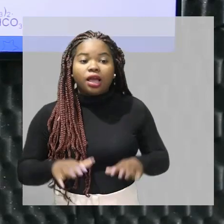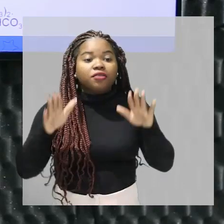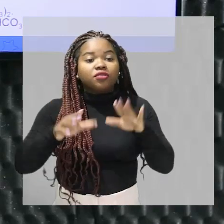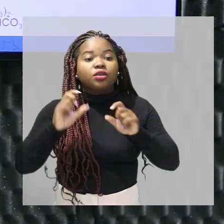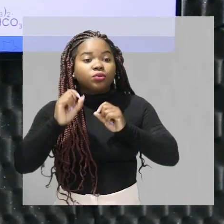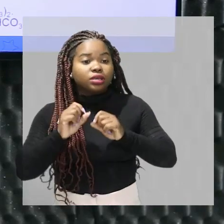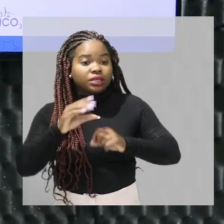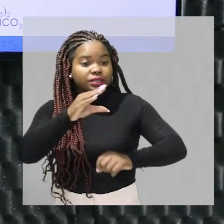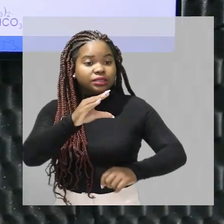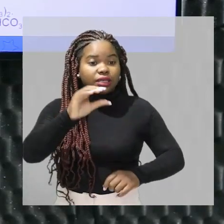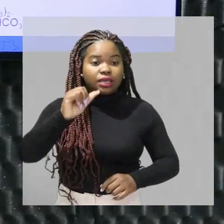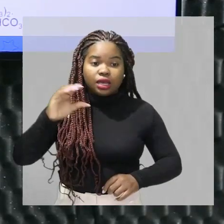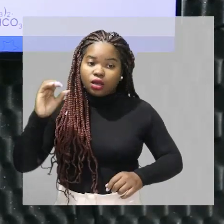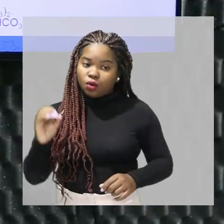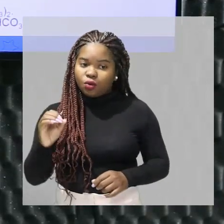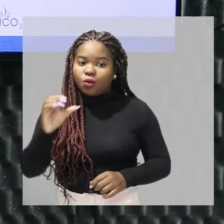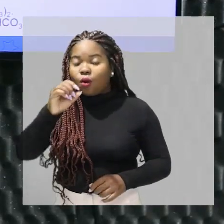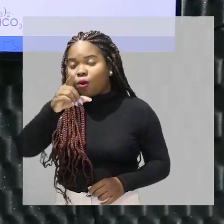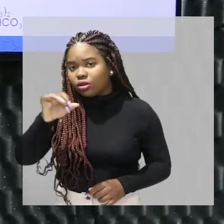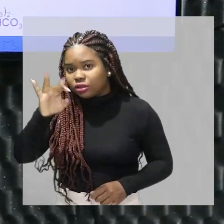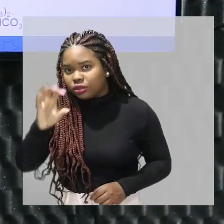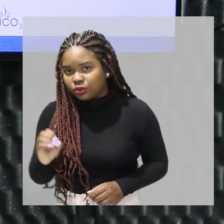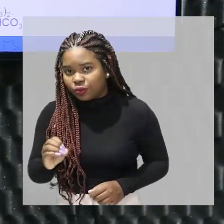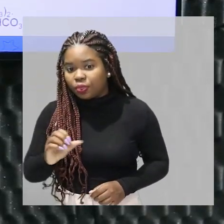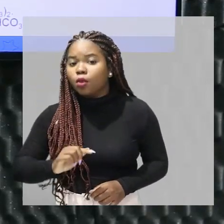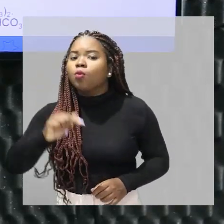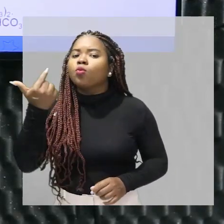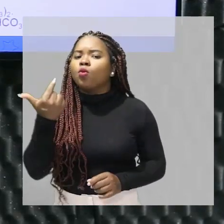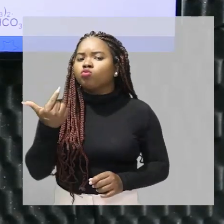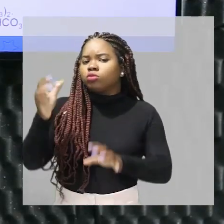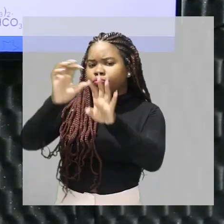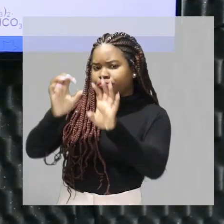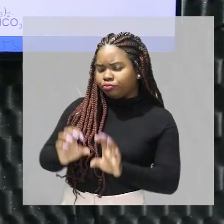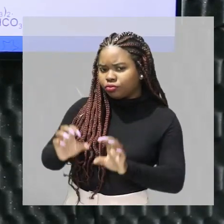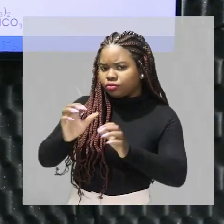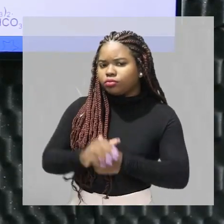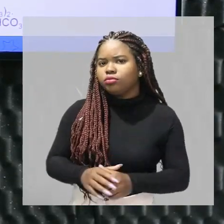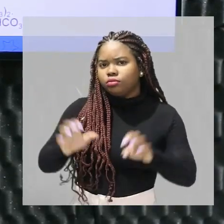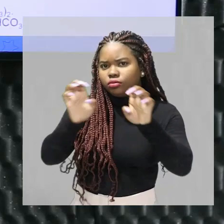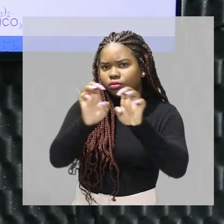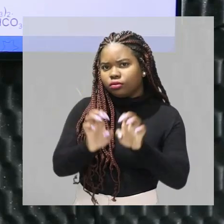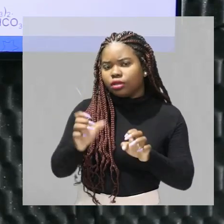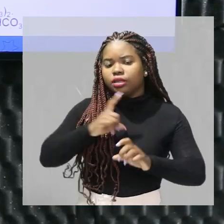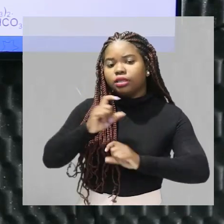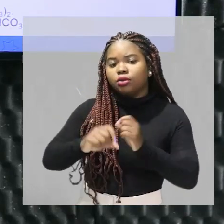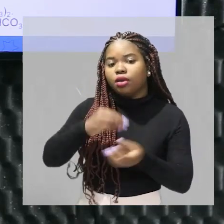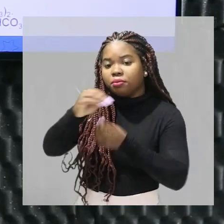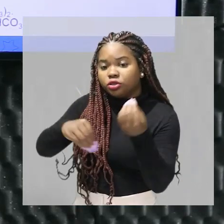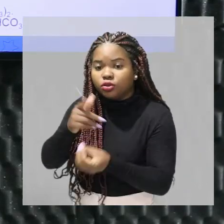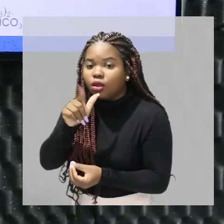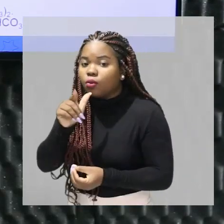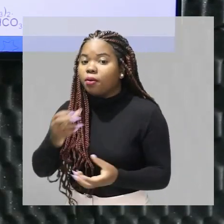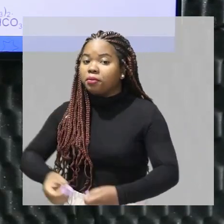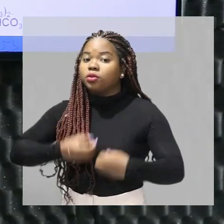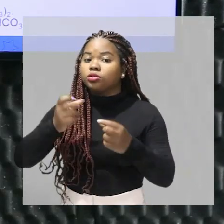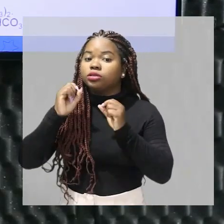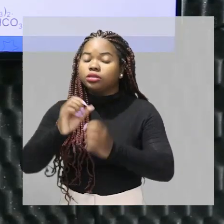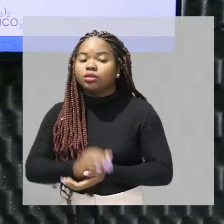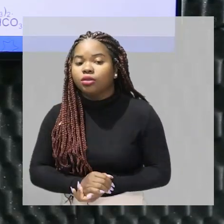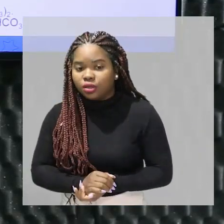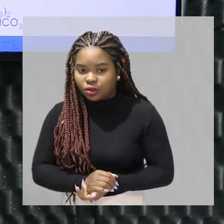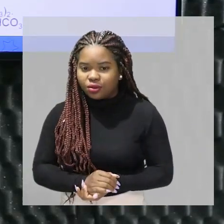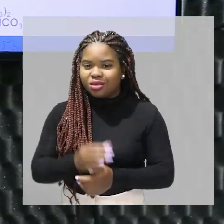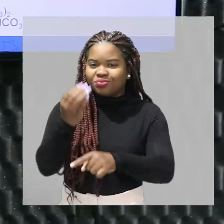o CaO. O outro óxido, ele reage com a água produzindo o ácido